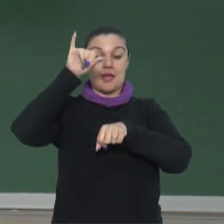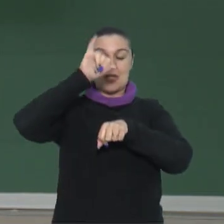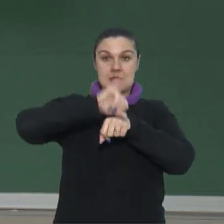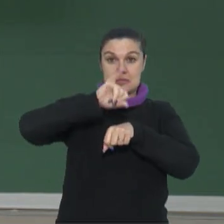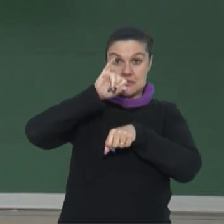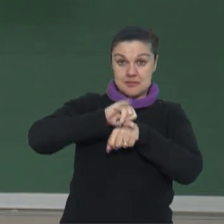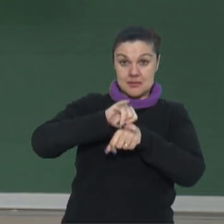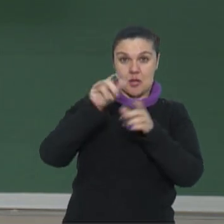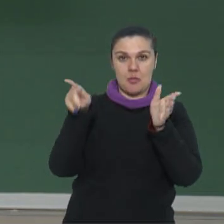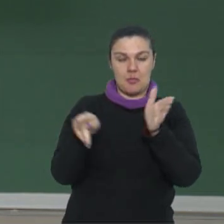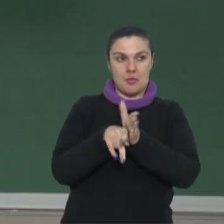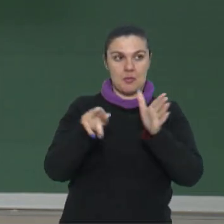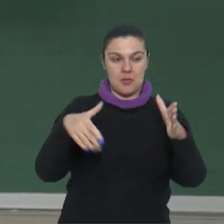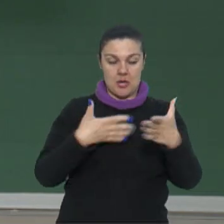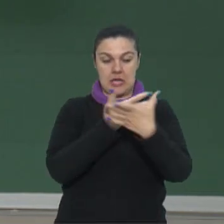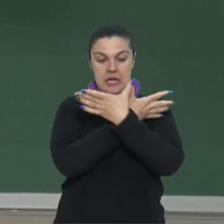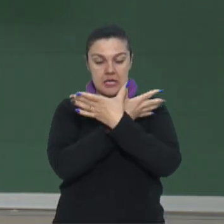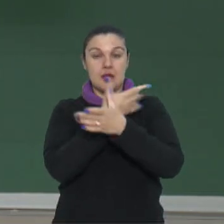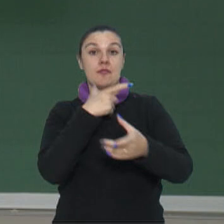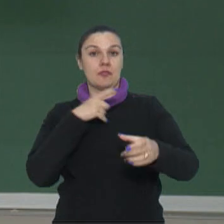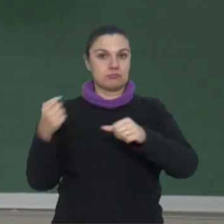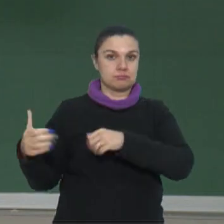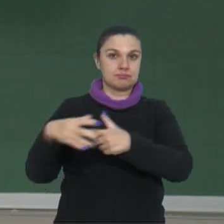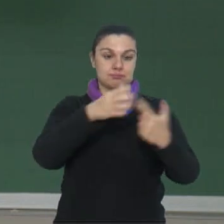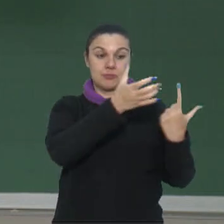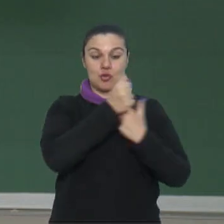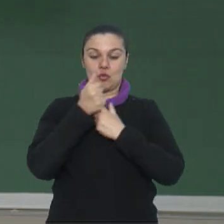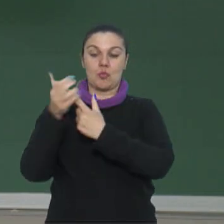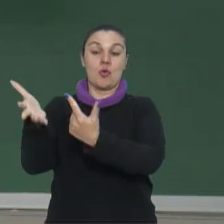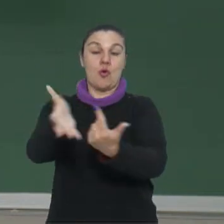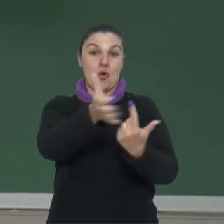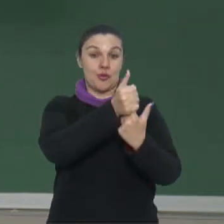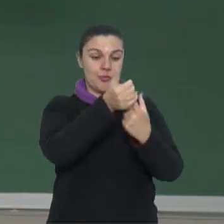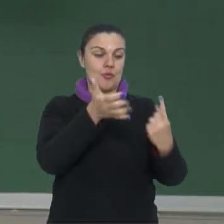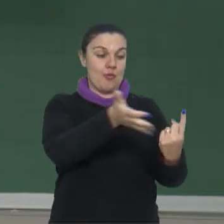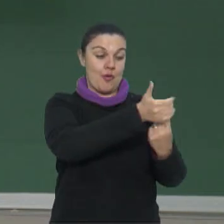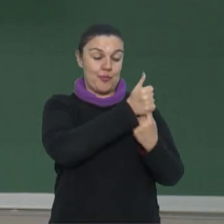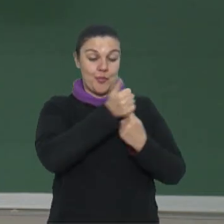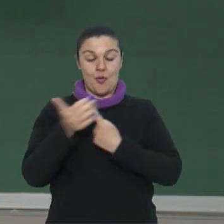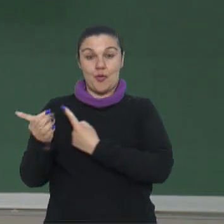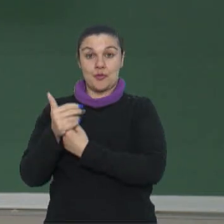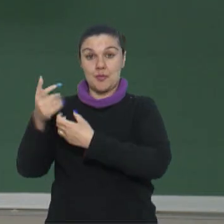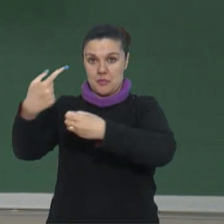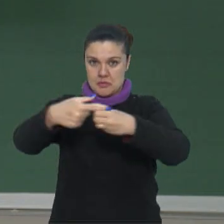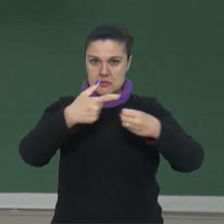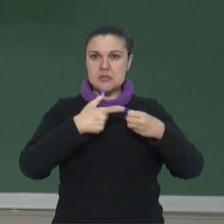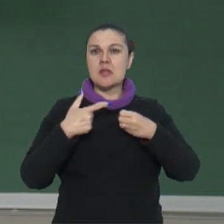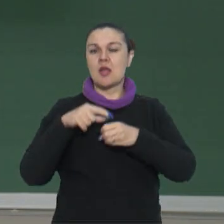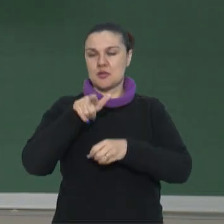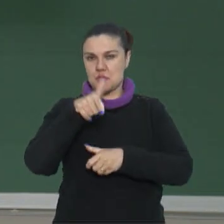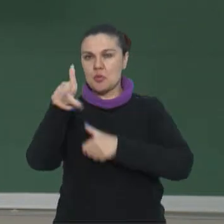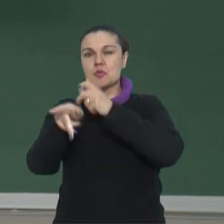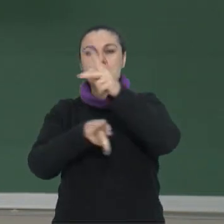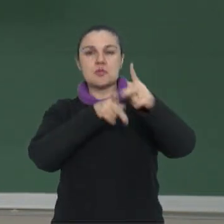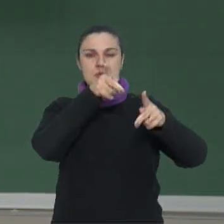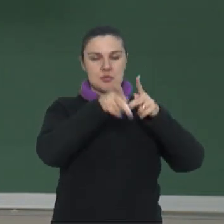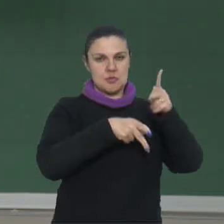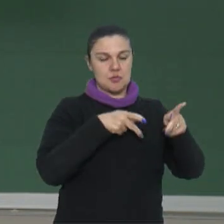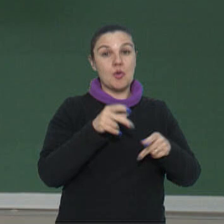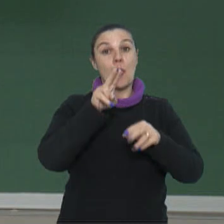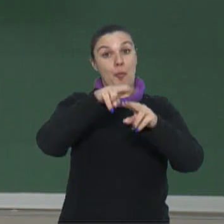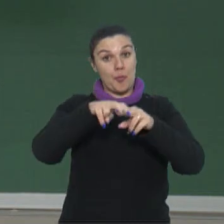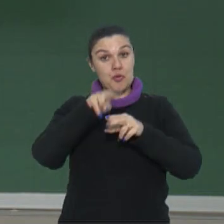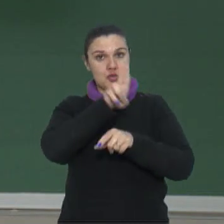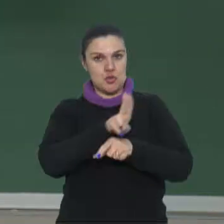Tenochtitlan dos aztecas, né, chegou a dominar outras cidades da proximidade, até de outras civilizações. Por isso que a gente usa o